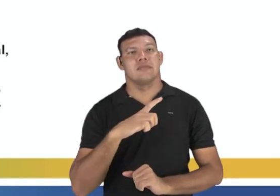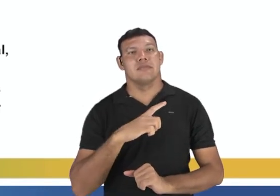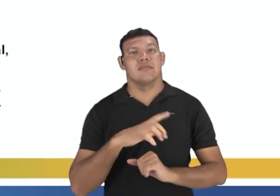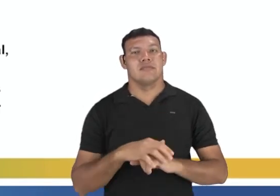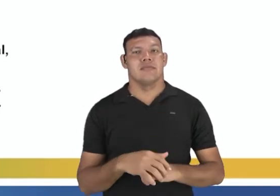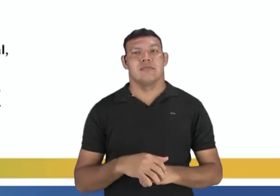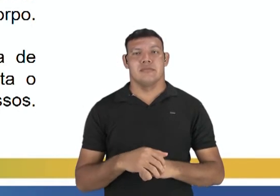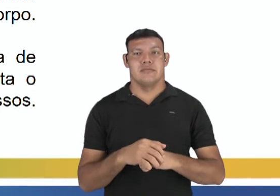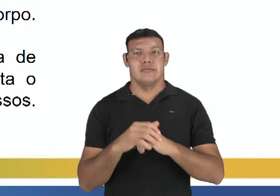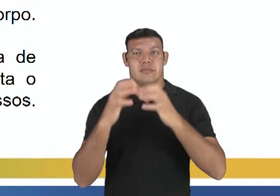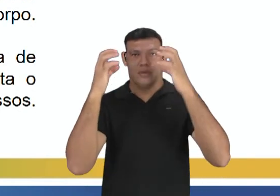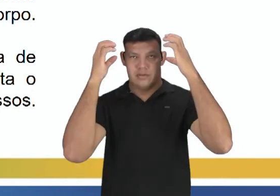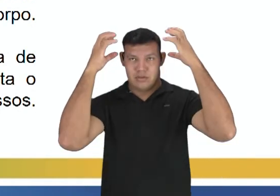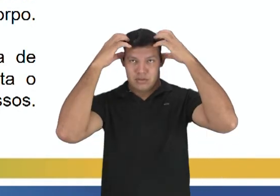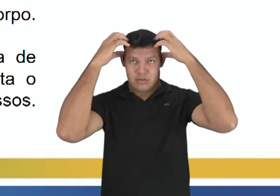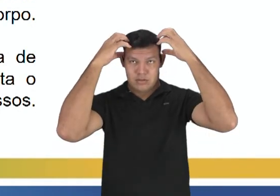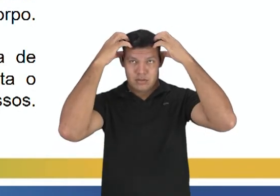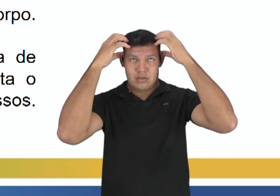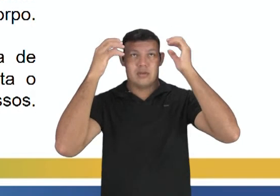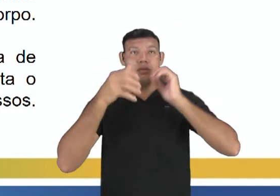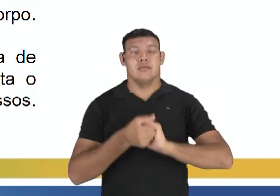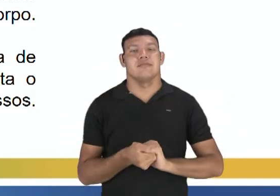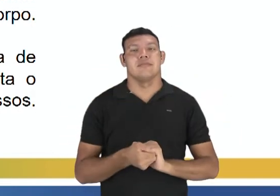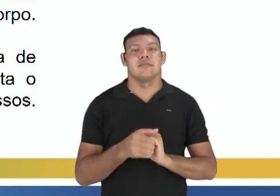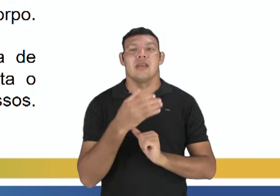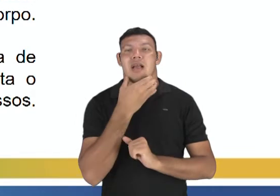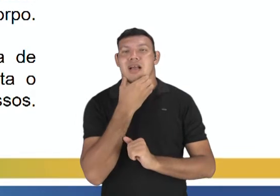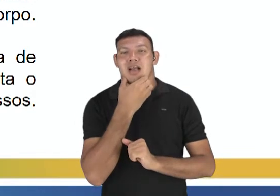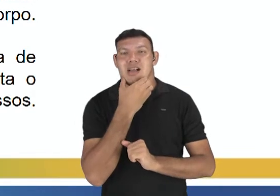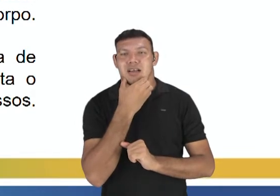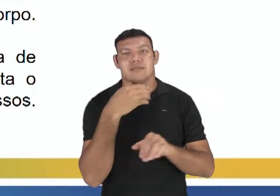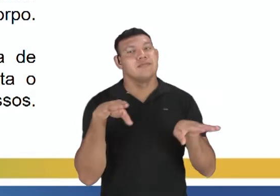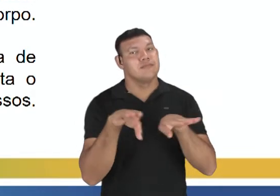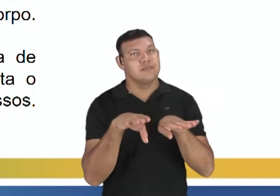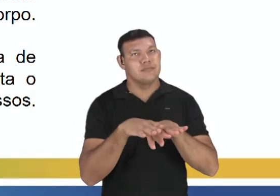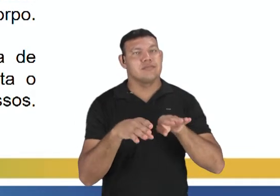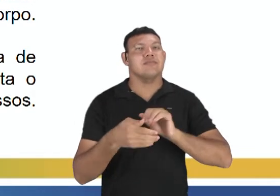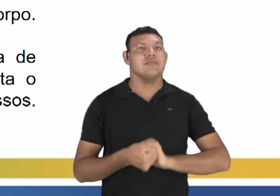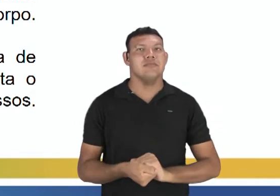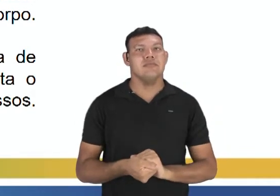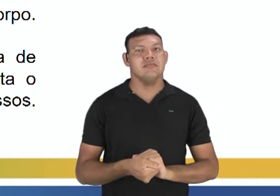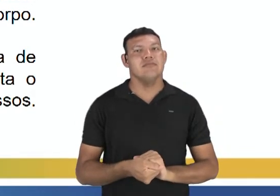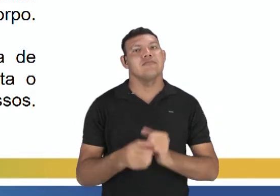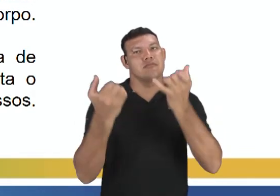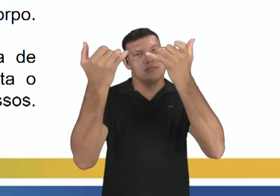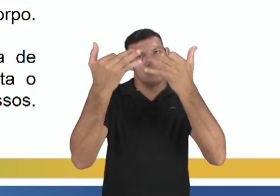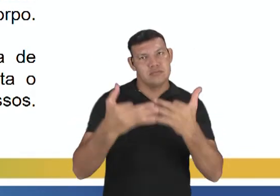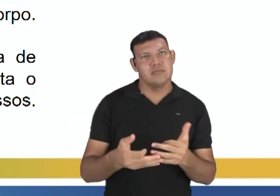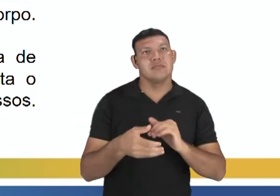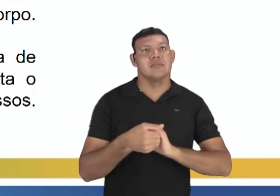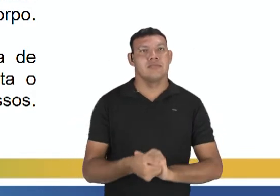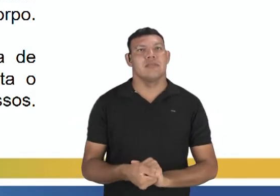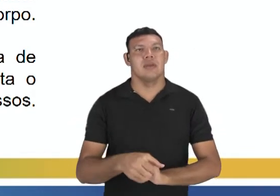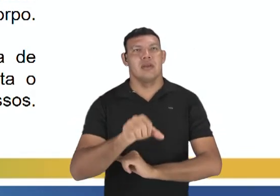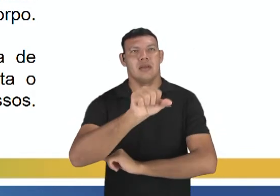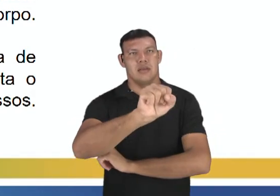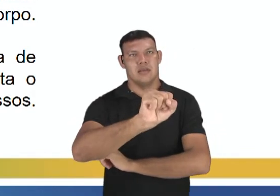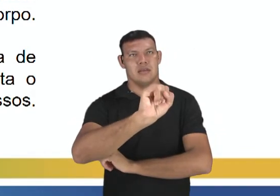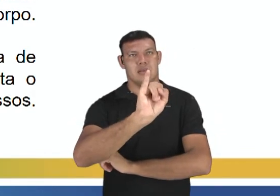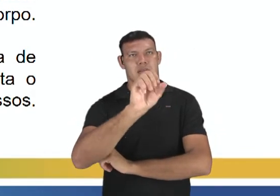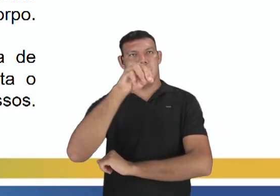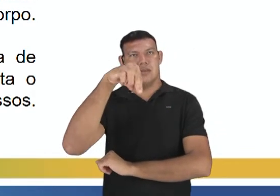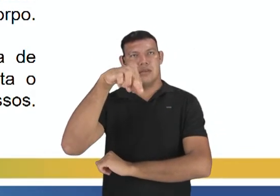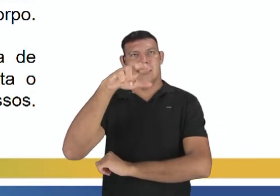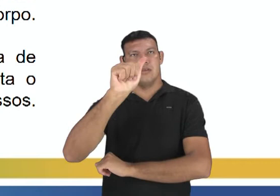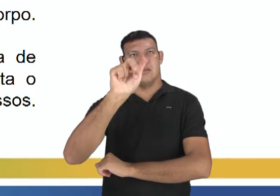do crânio e o nosso maxilar, tá bom? Então, como eu já falei para vocês, sinastrose são responsáveis